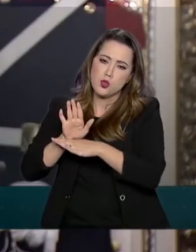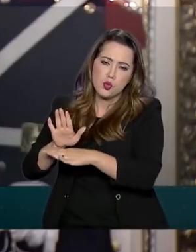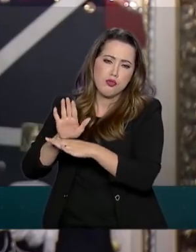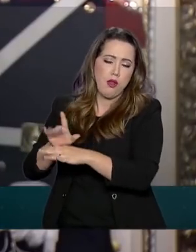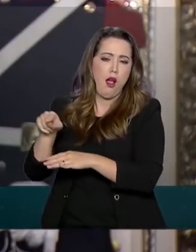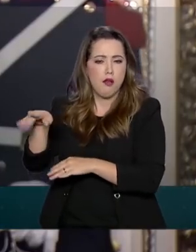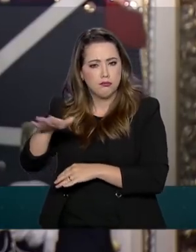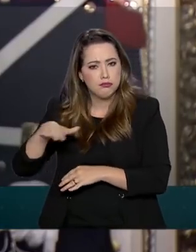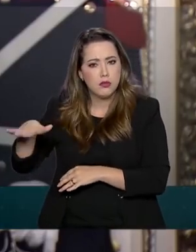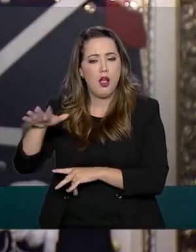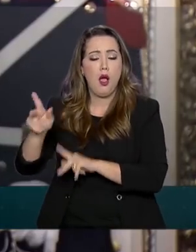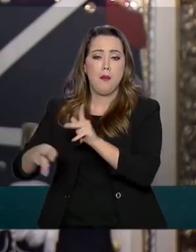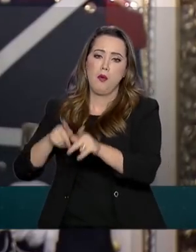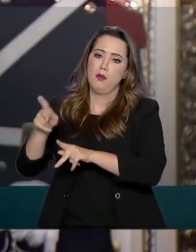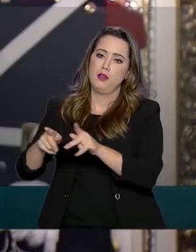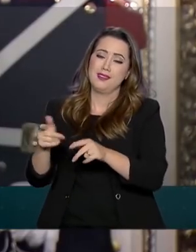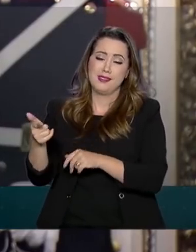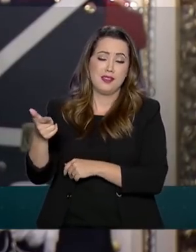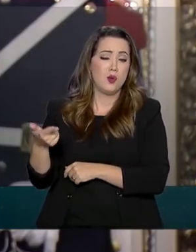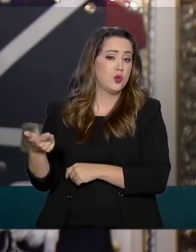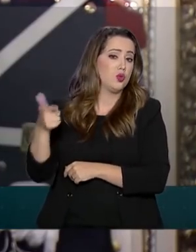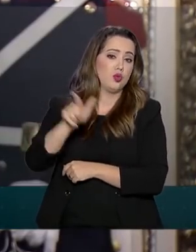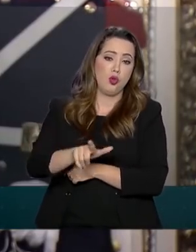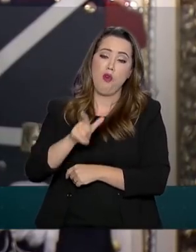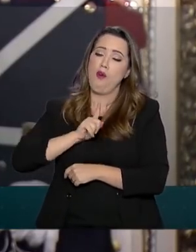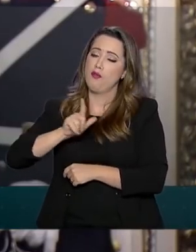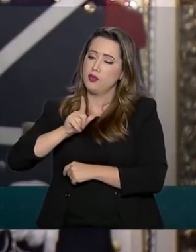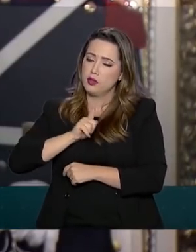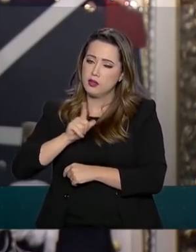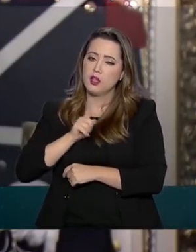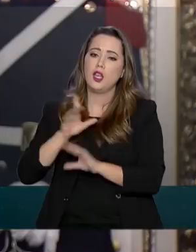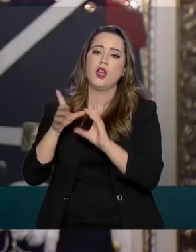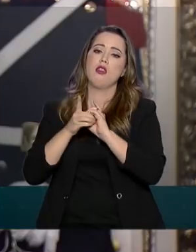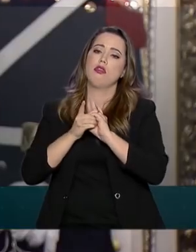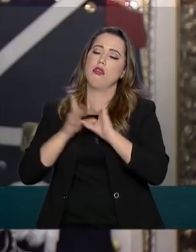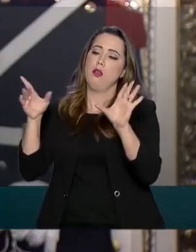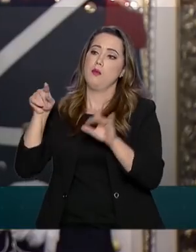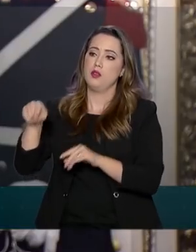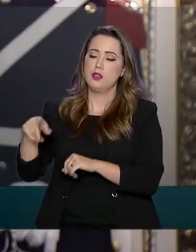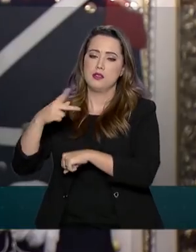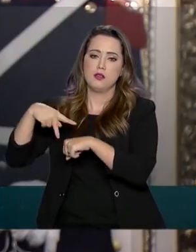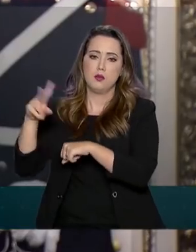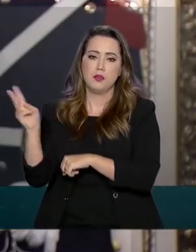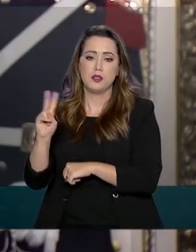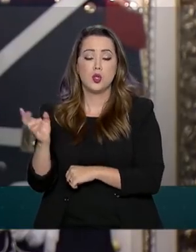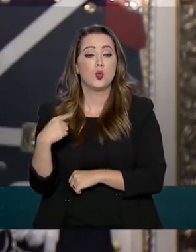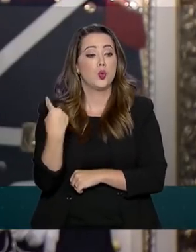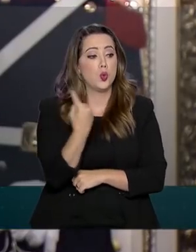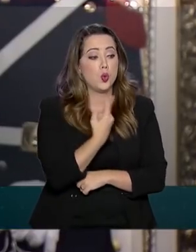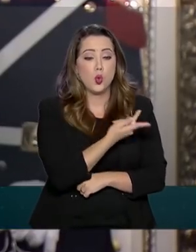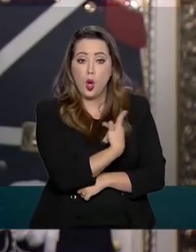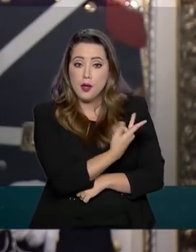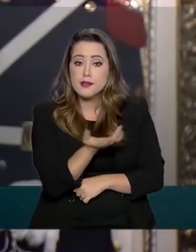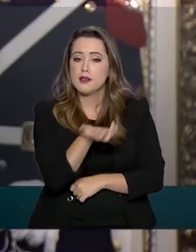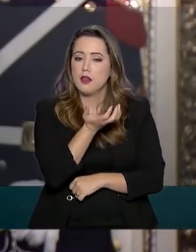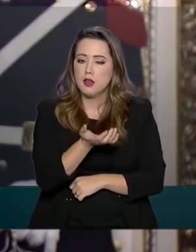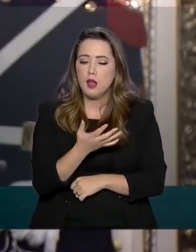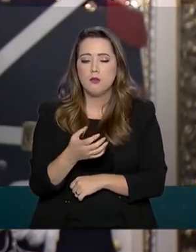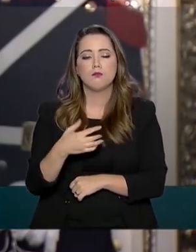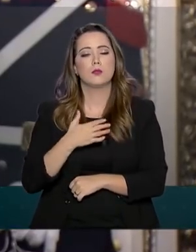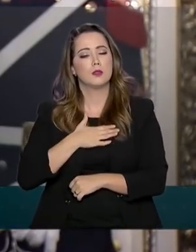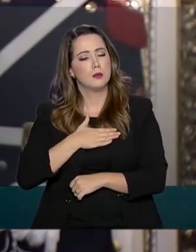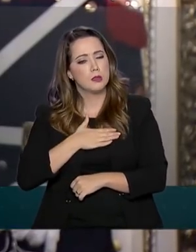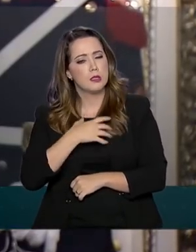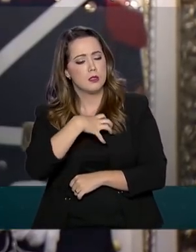para ajudar a que seja restabelecida a democracia na Venezuela. É o que nós queremos e sentimos que é o caminho